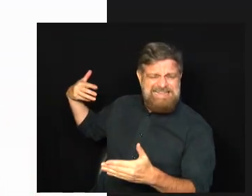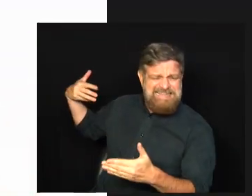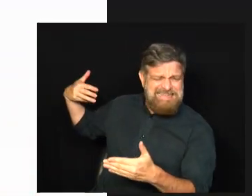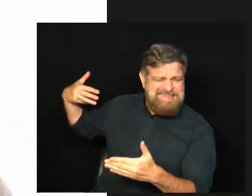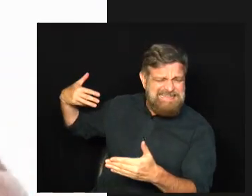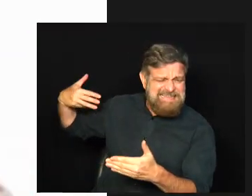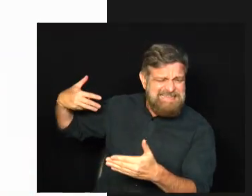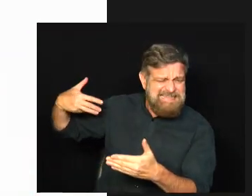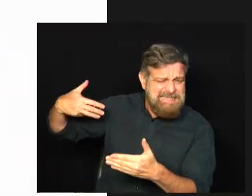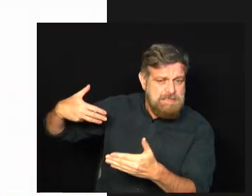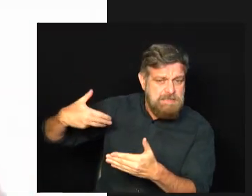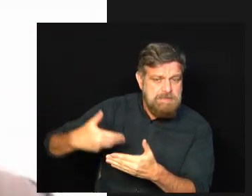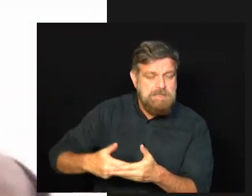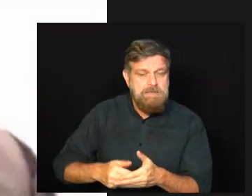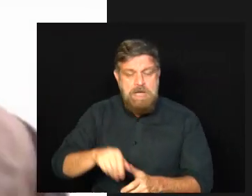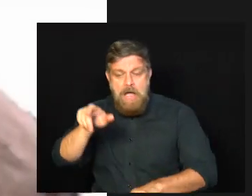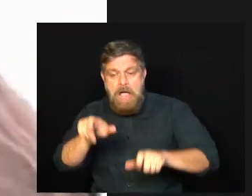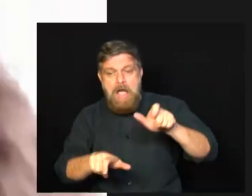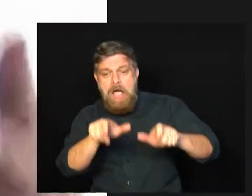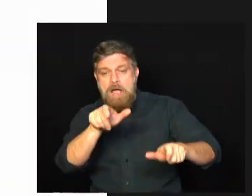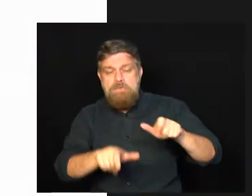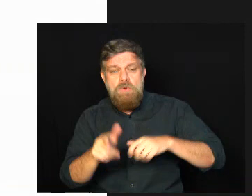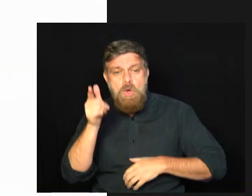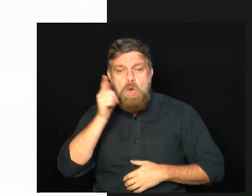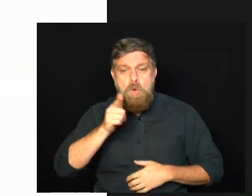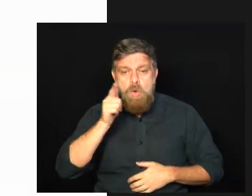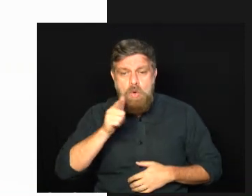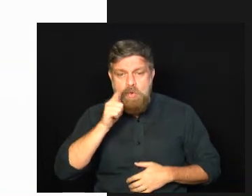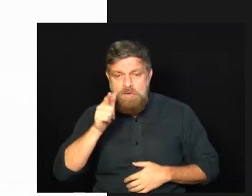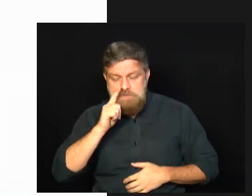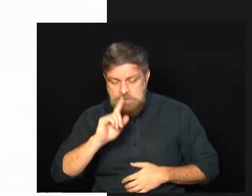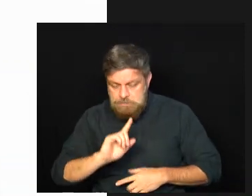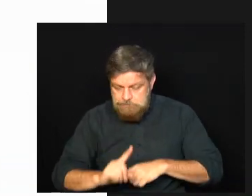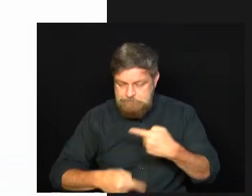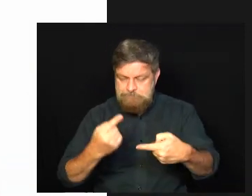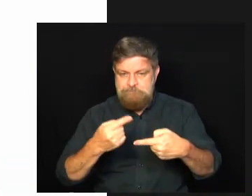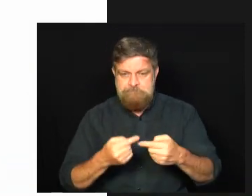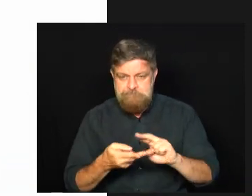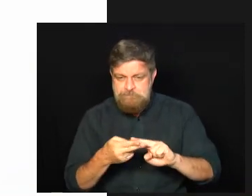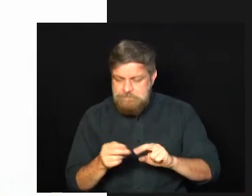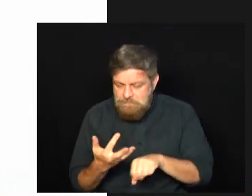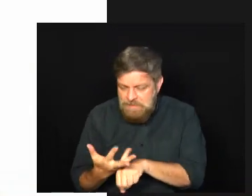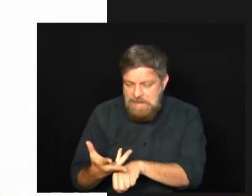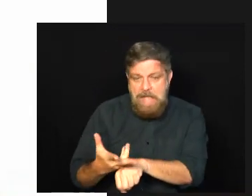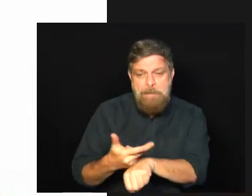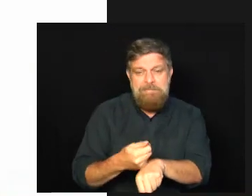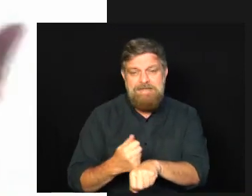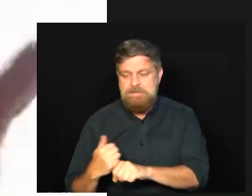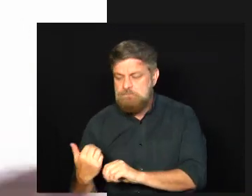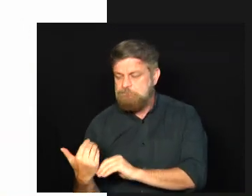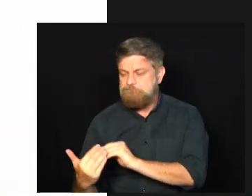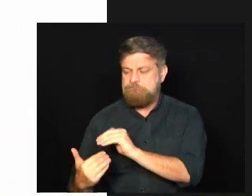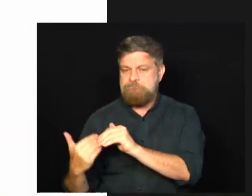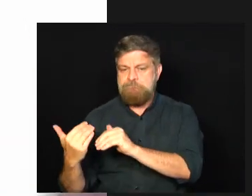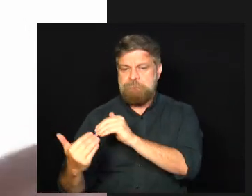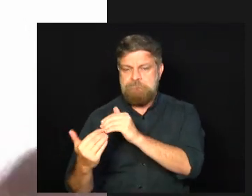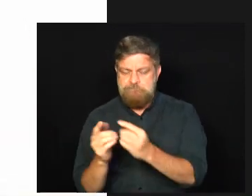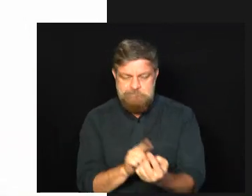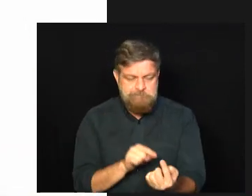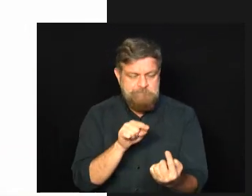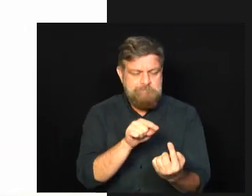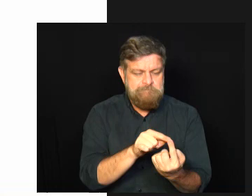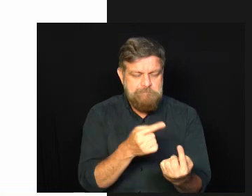que o ser humano vai desenvolvendo aquelas aptidões para as quais ele